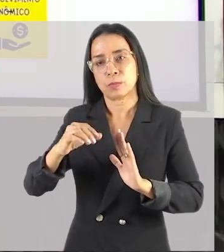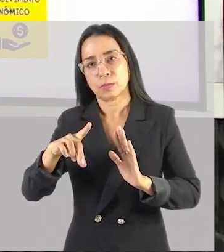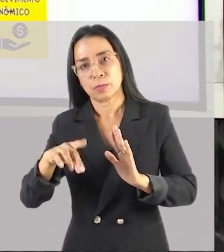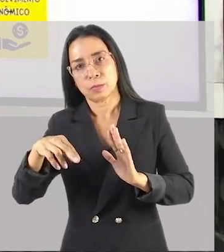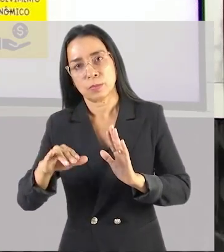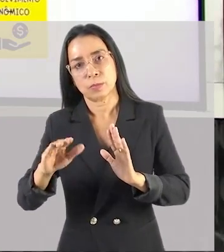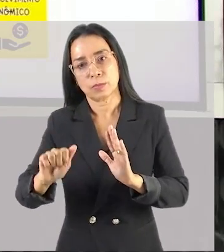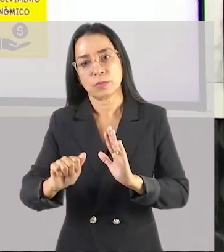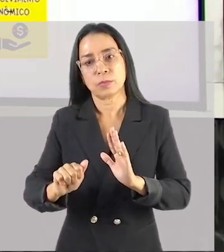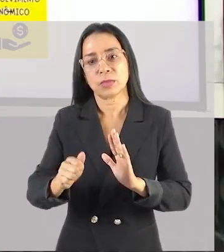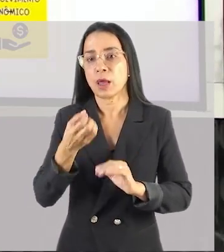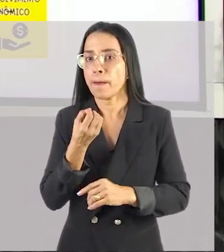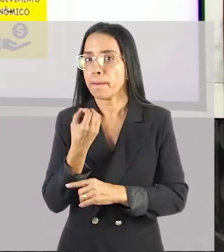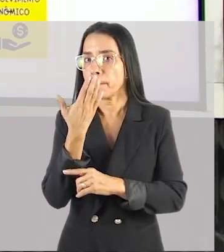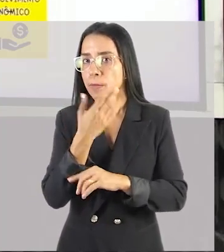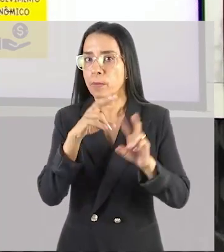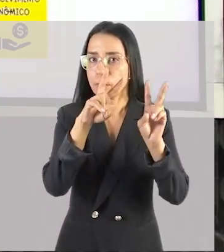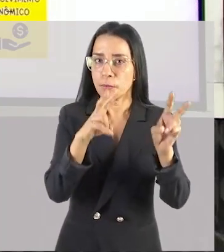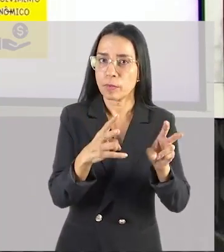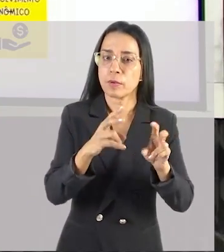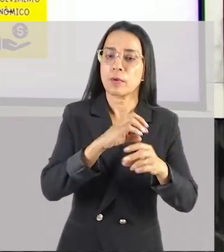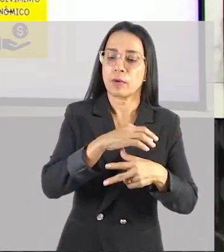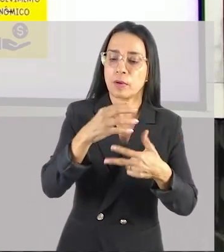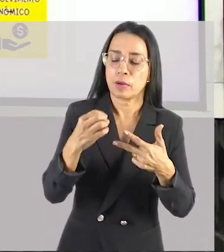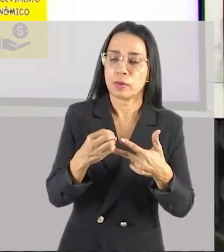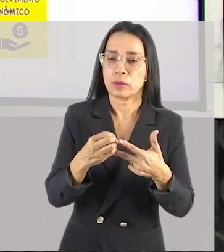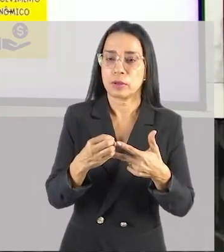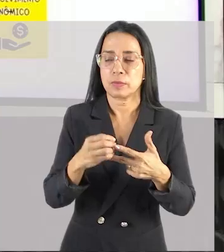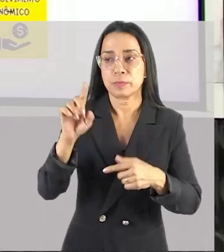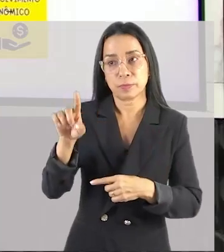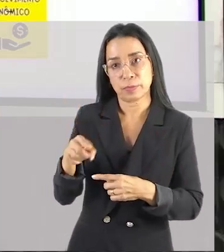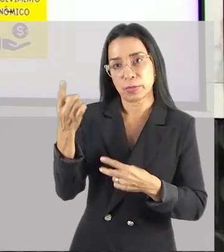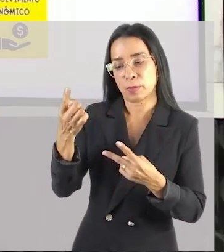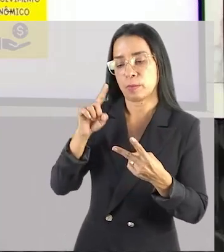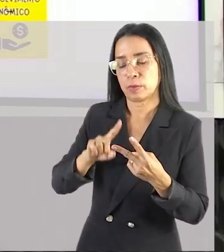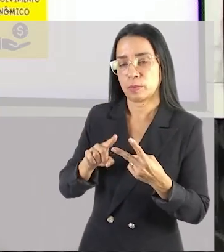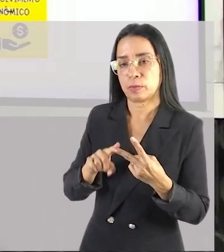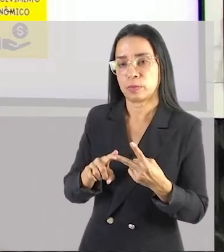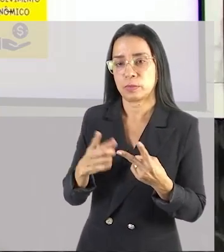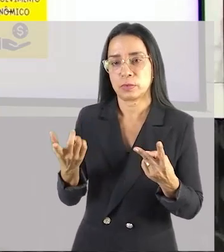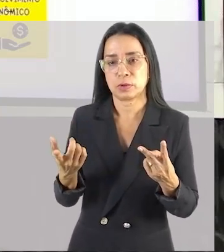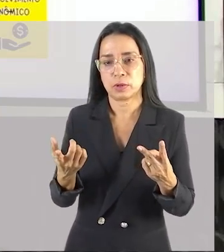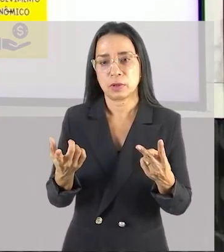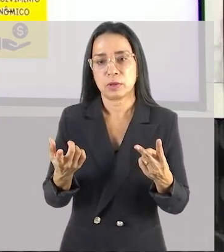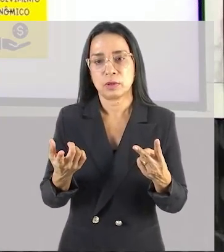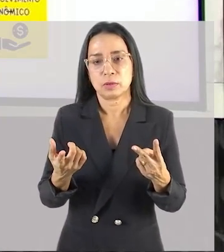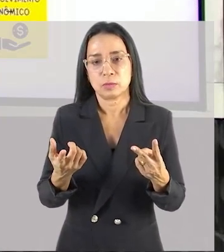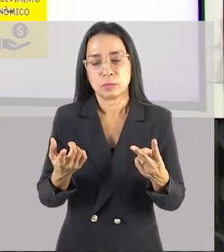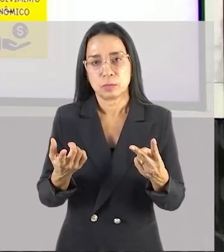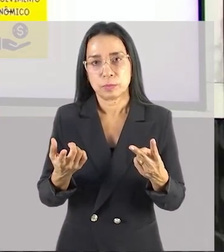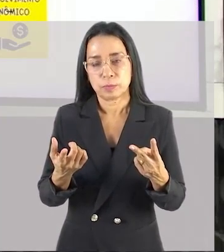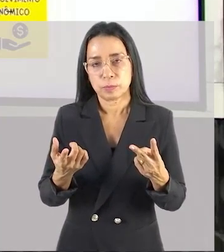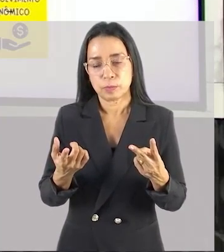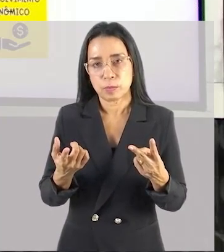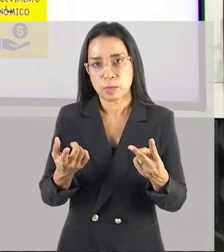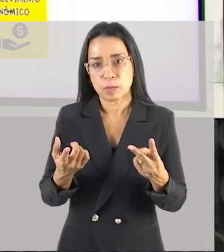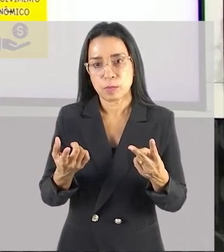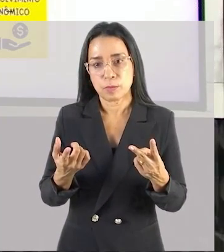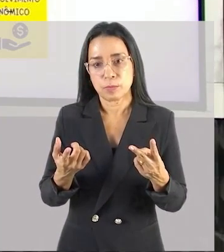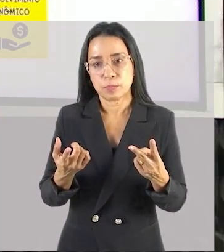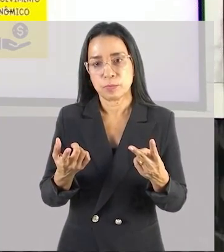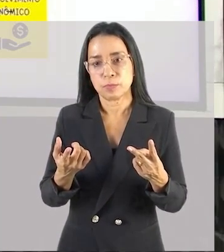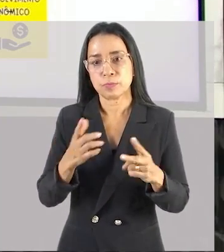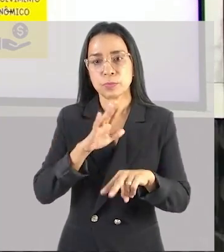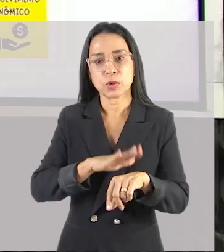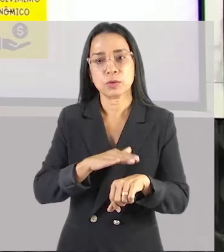boa pedida para o Enem. Em seguida, nós temos o eixo que mais, depois da cidadania e minorias, um dos eixos que mais cai